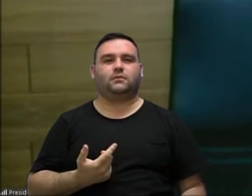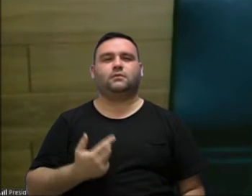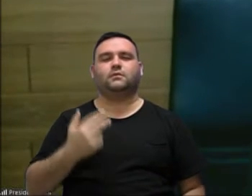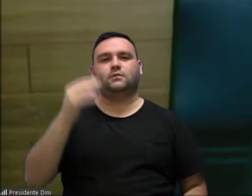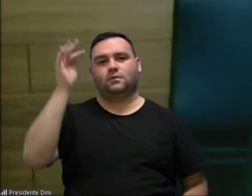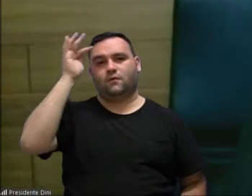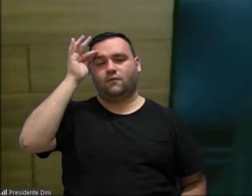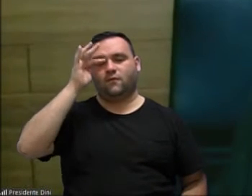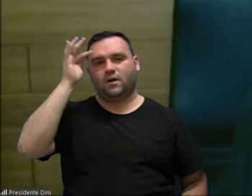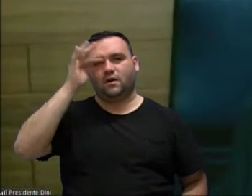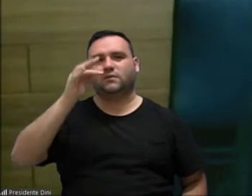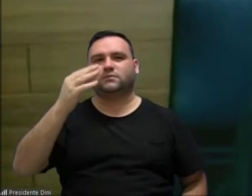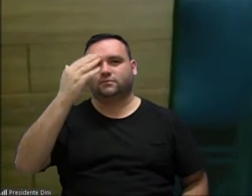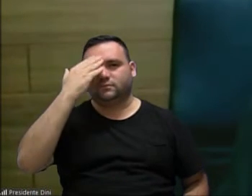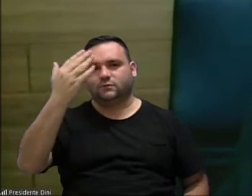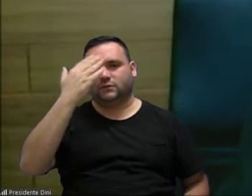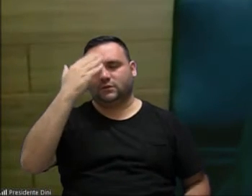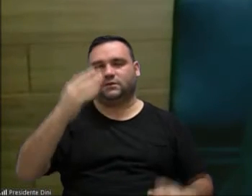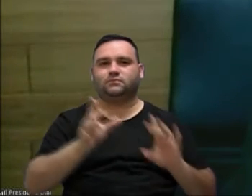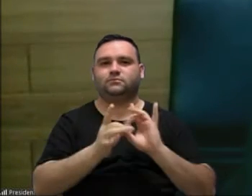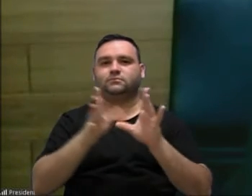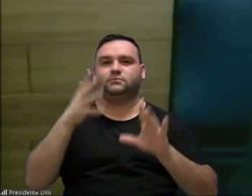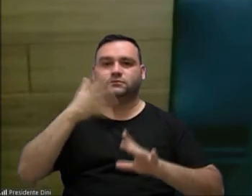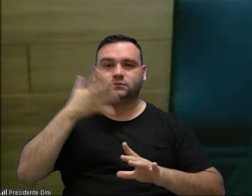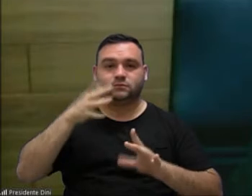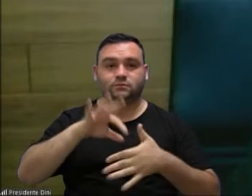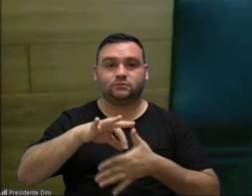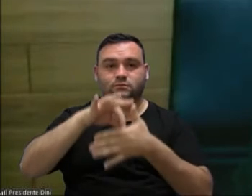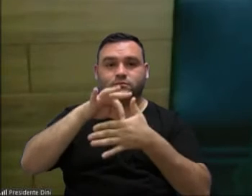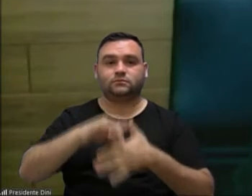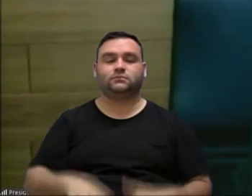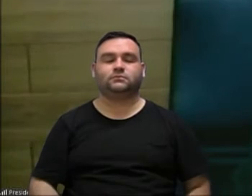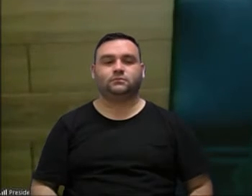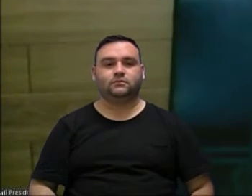Fausto Pérez valeu Fausto está aberto o microfone esse é o líder